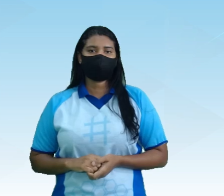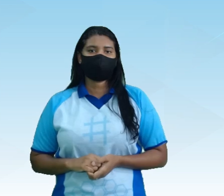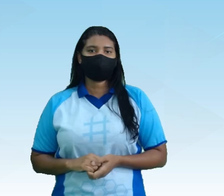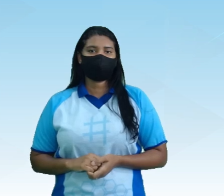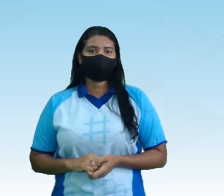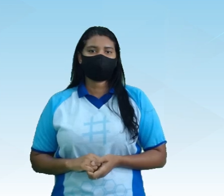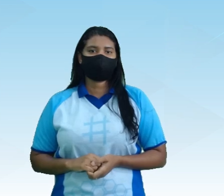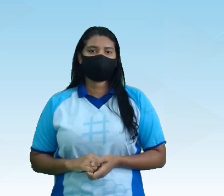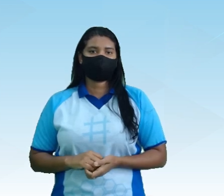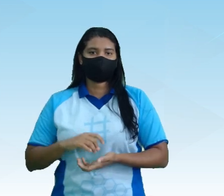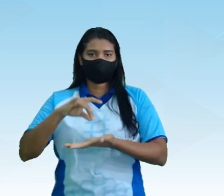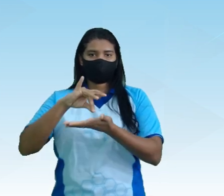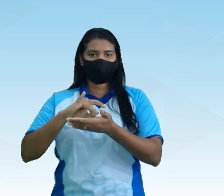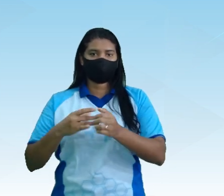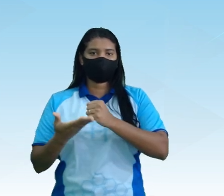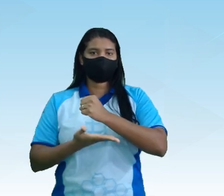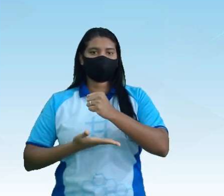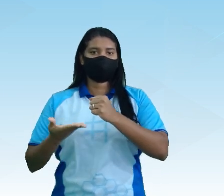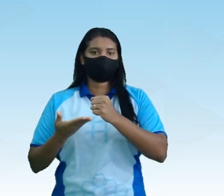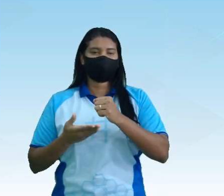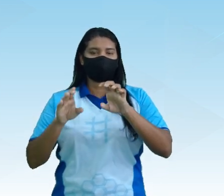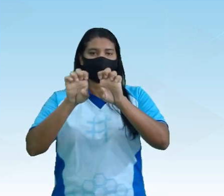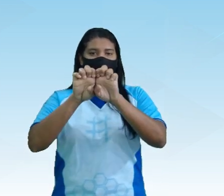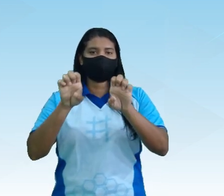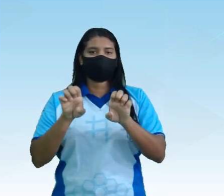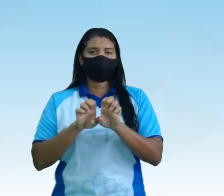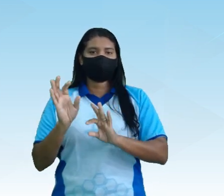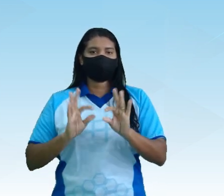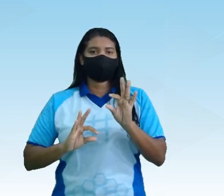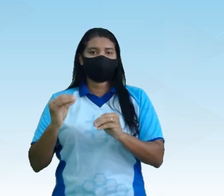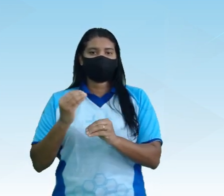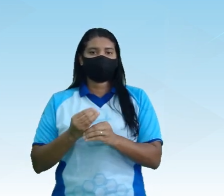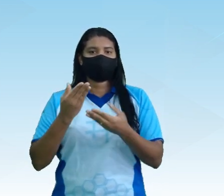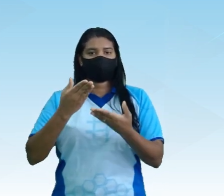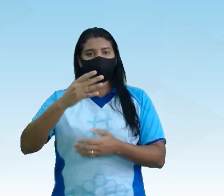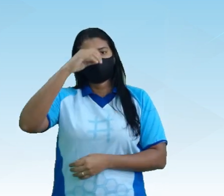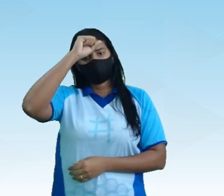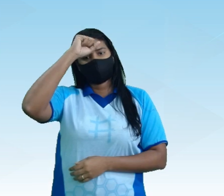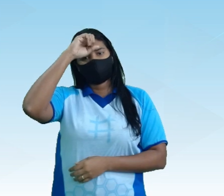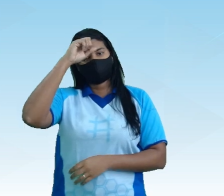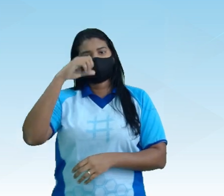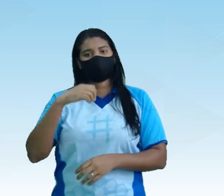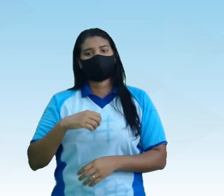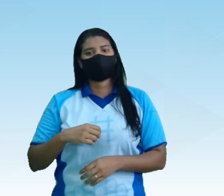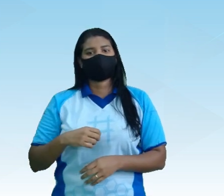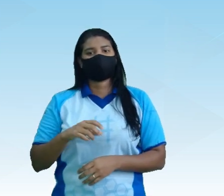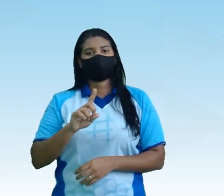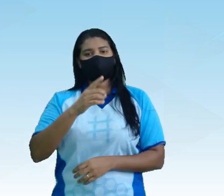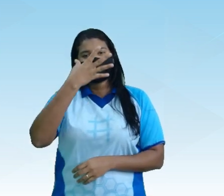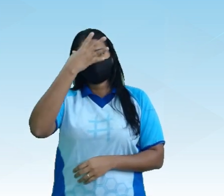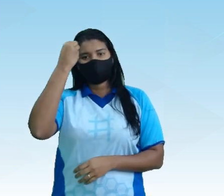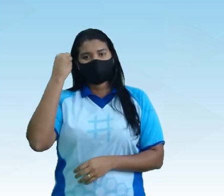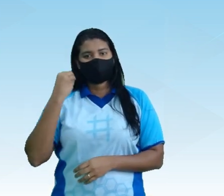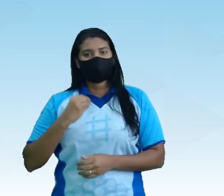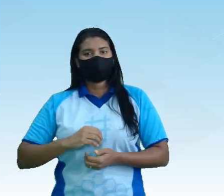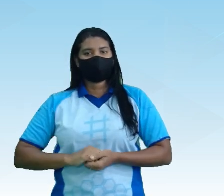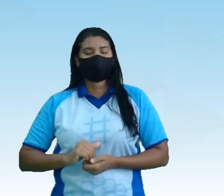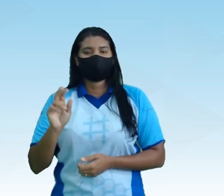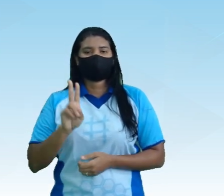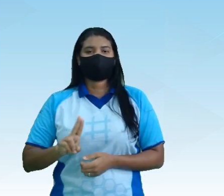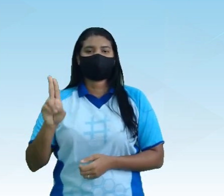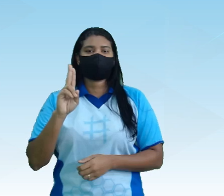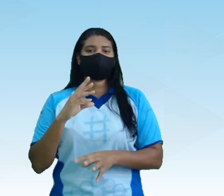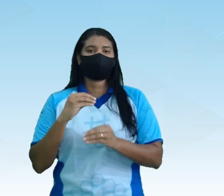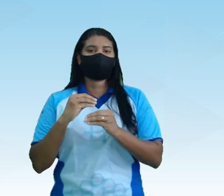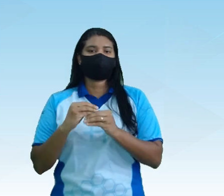o conceito, é a base, é a estrutura. E você fazendo, você aprende duas vezes. Então, não esquece, se puder, utilize.